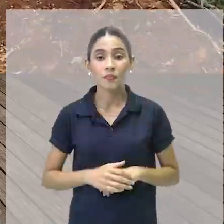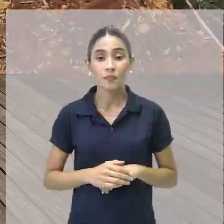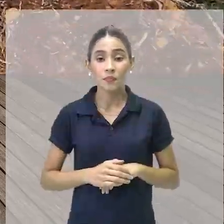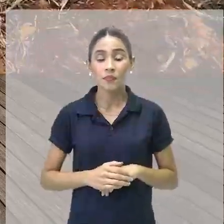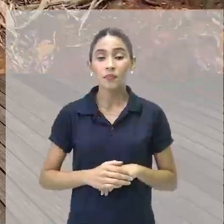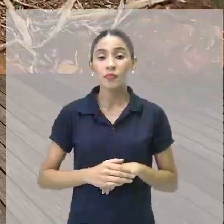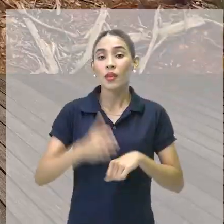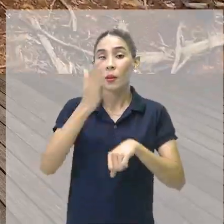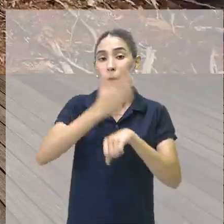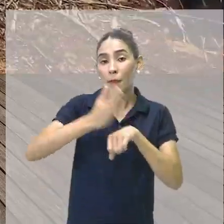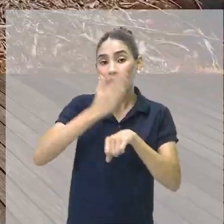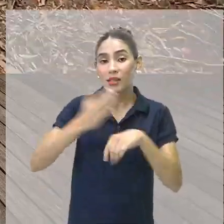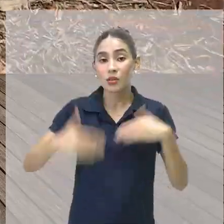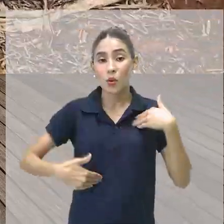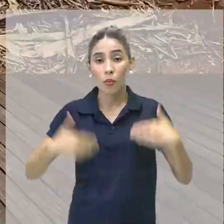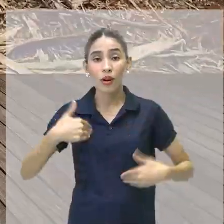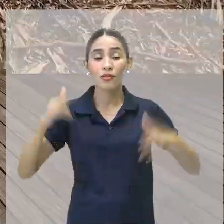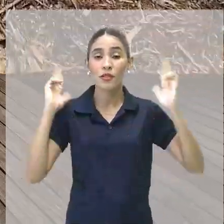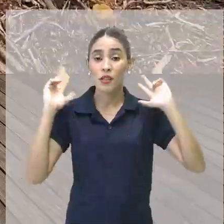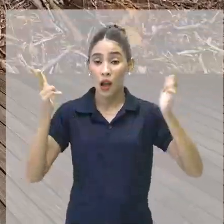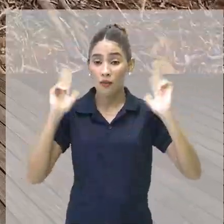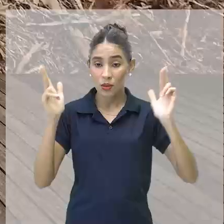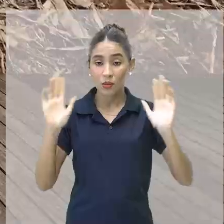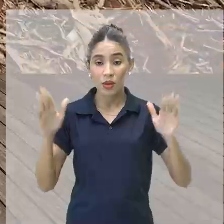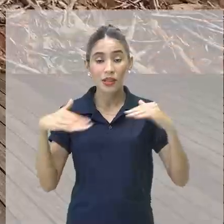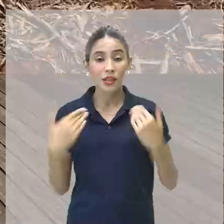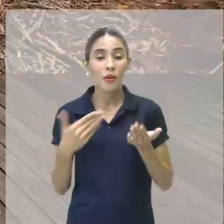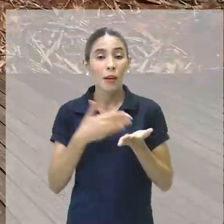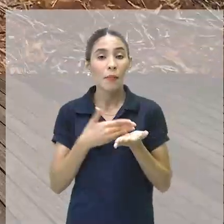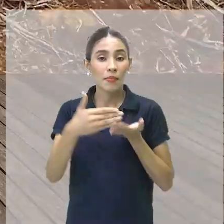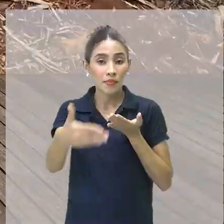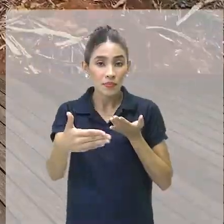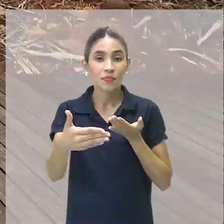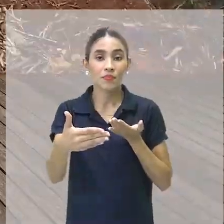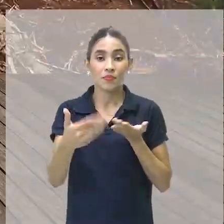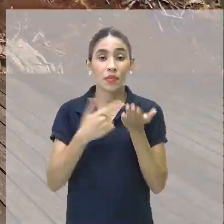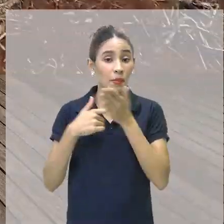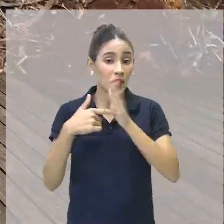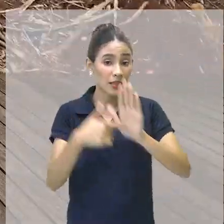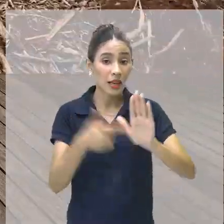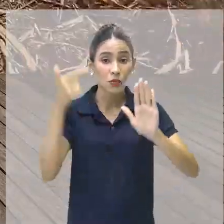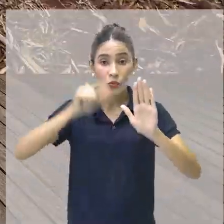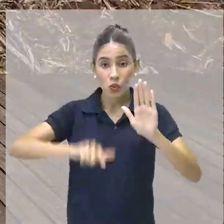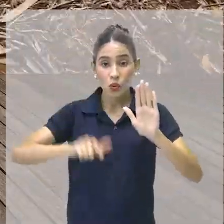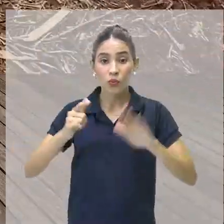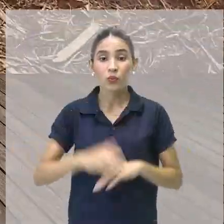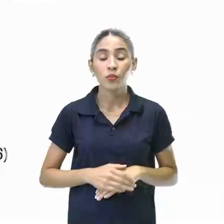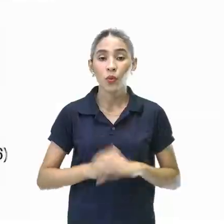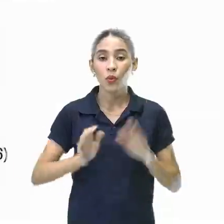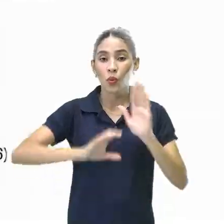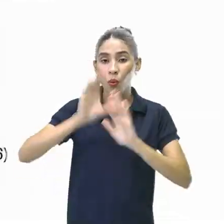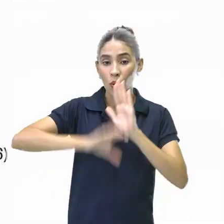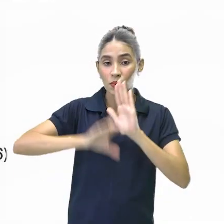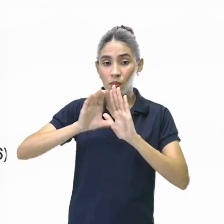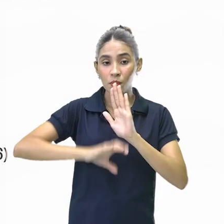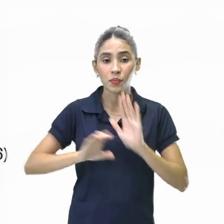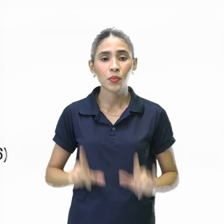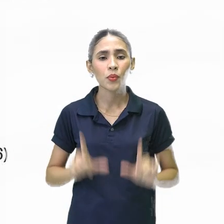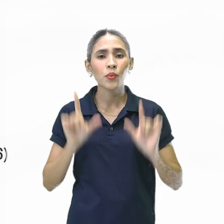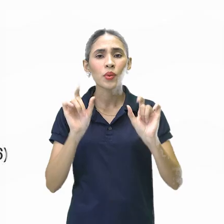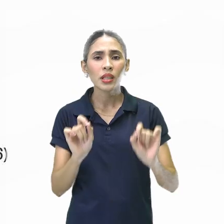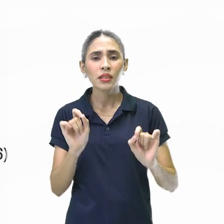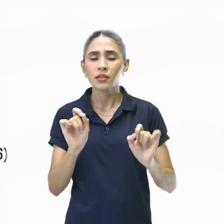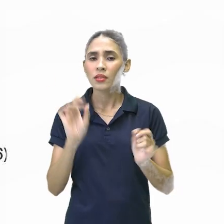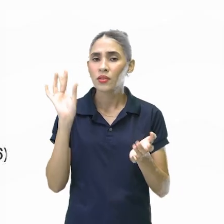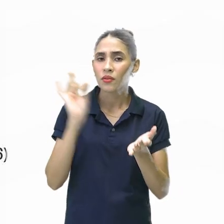dessas práticas corporais de aventura e eu já venho trazendo novamente para vocês a definição. O que realmente